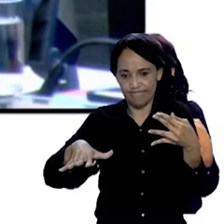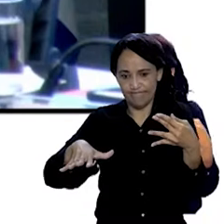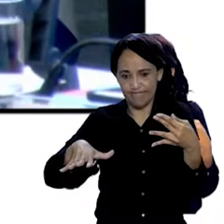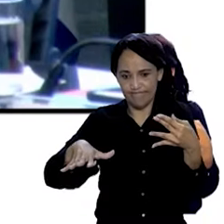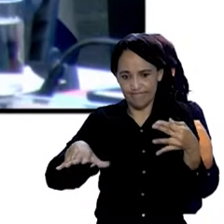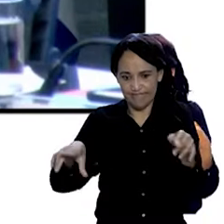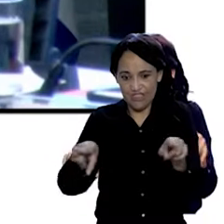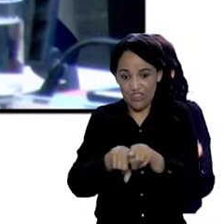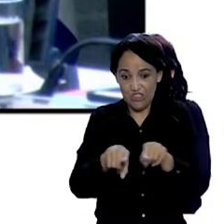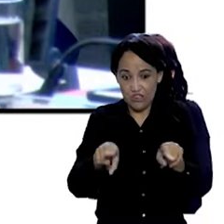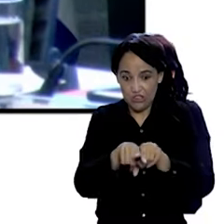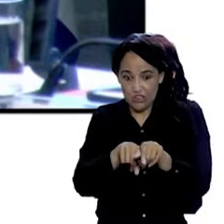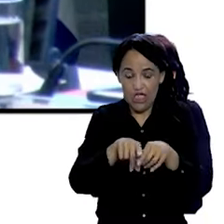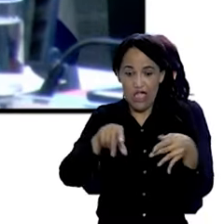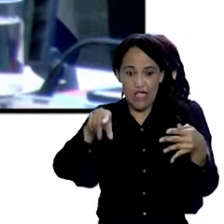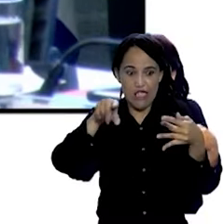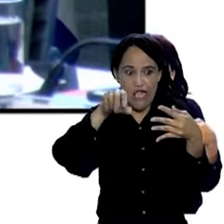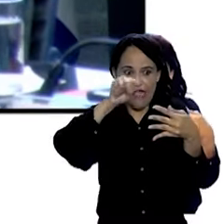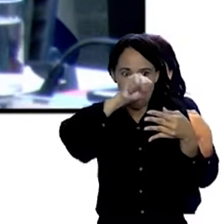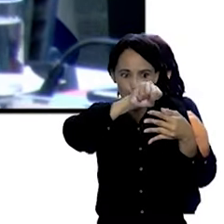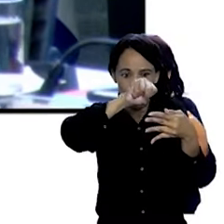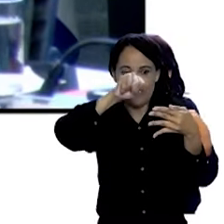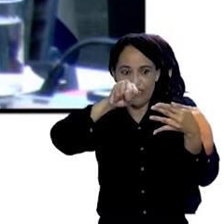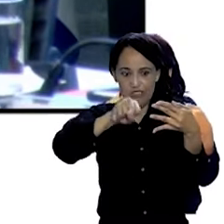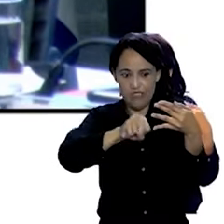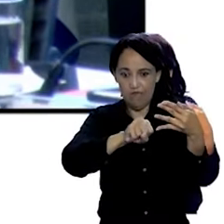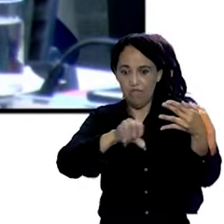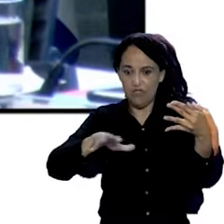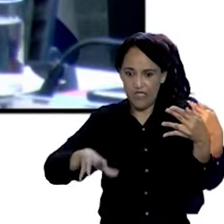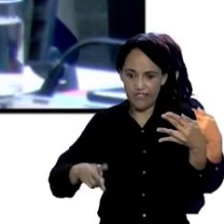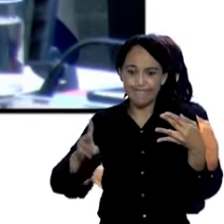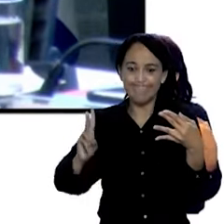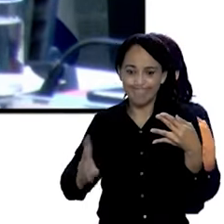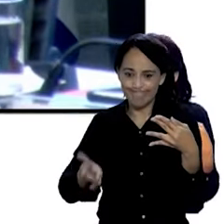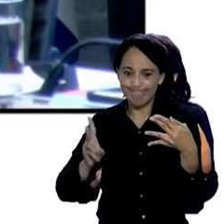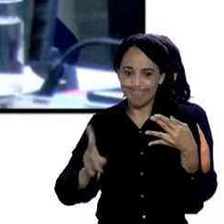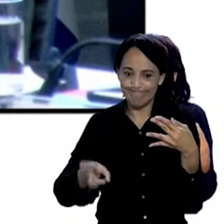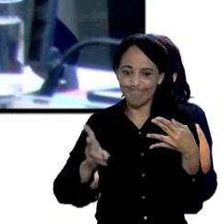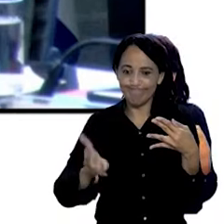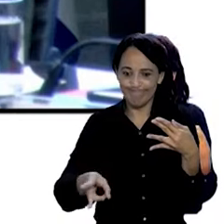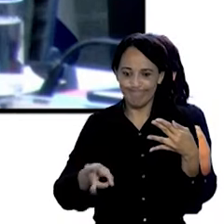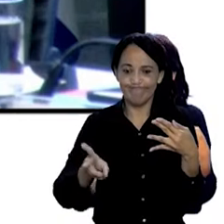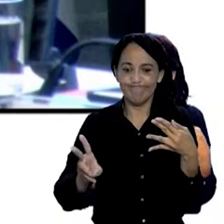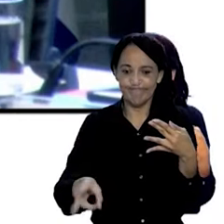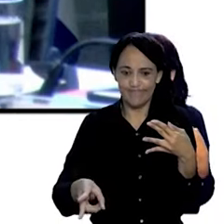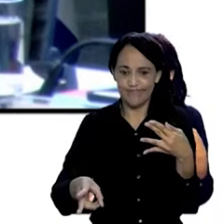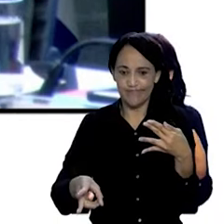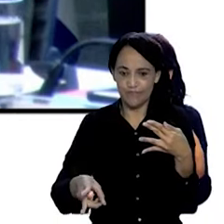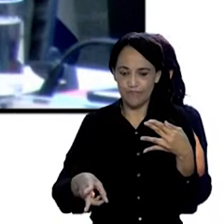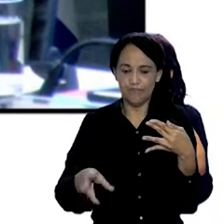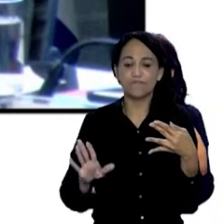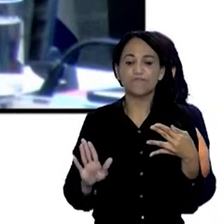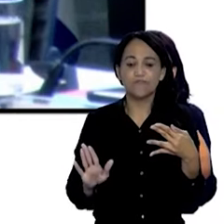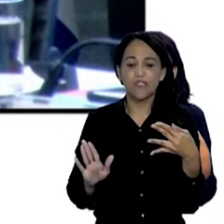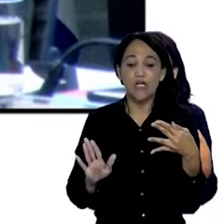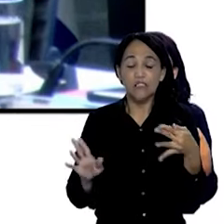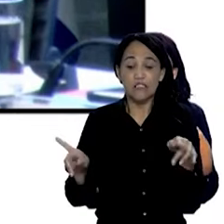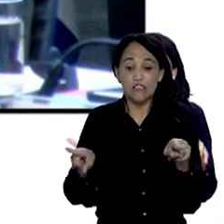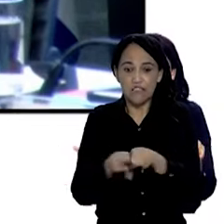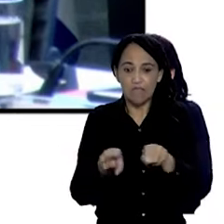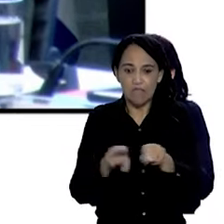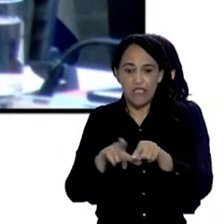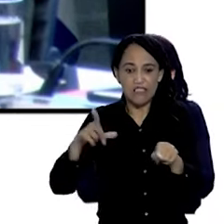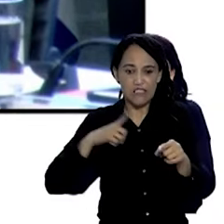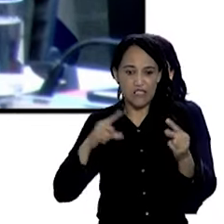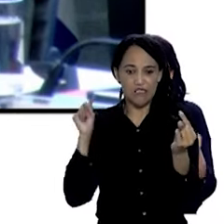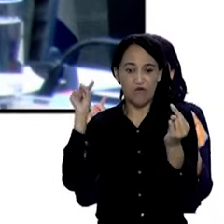constante é uma visão permanente da mesma forma procura proteger os interesses privados das